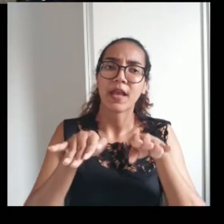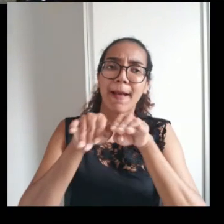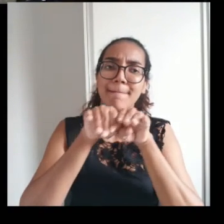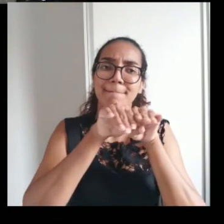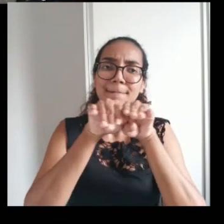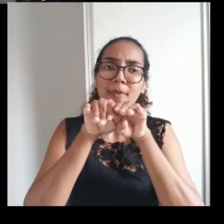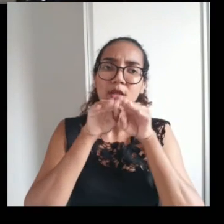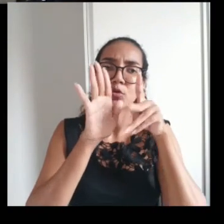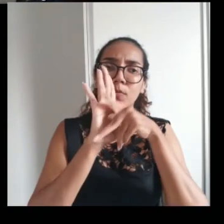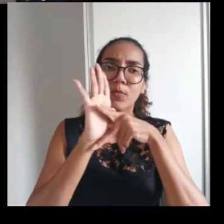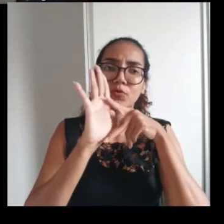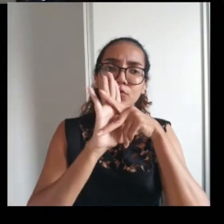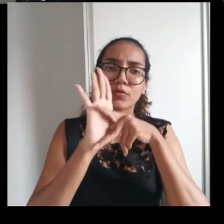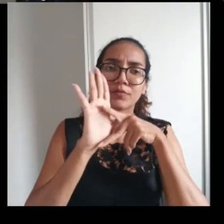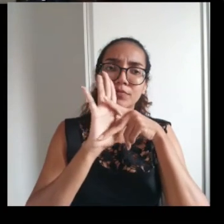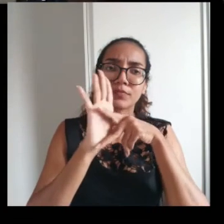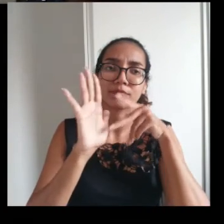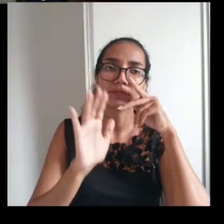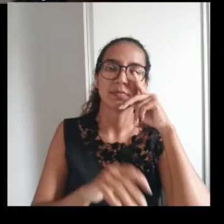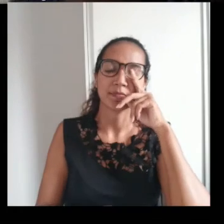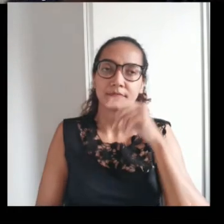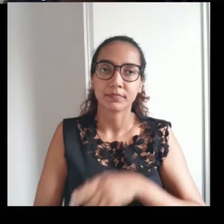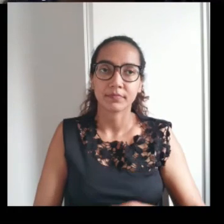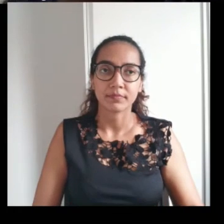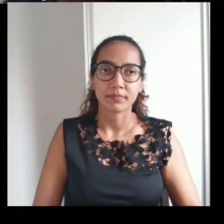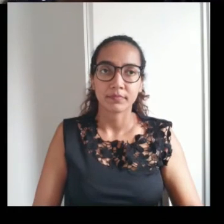E aí, Tassiano?